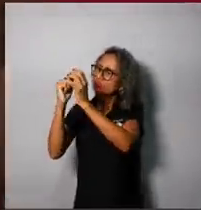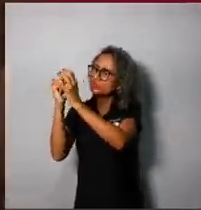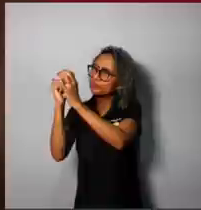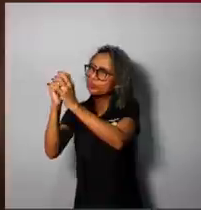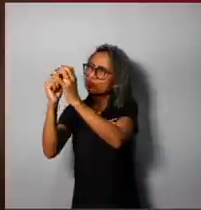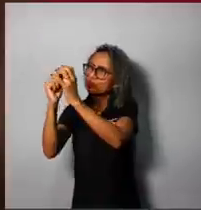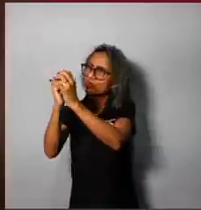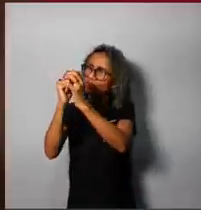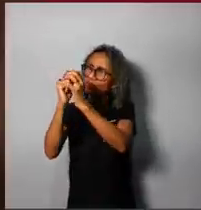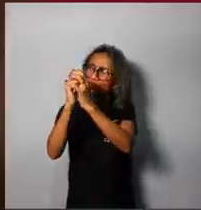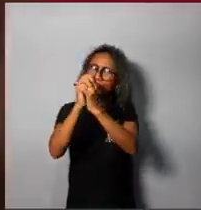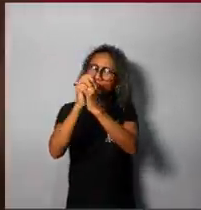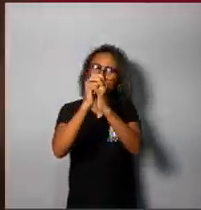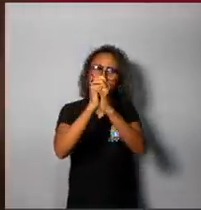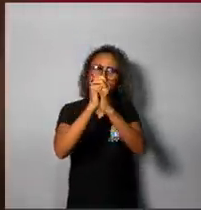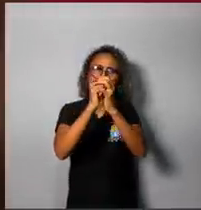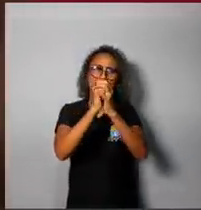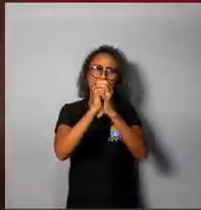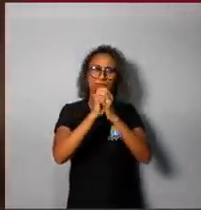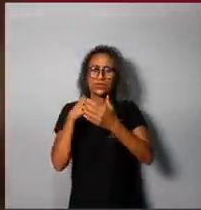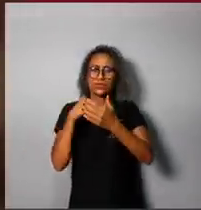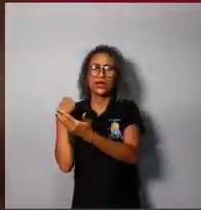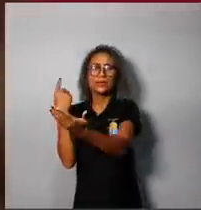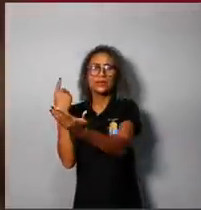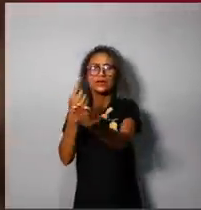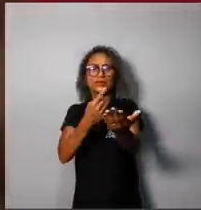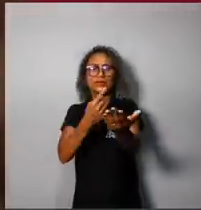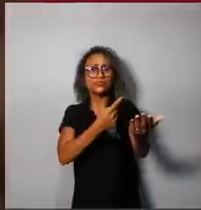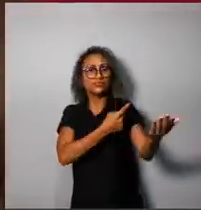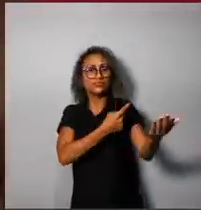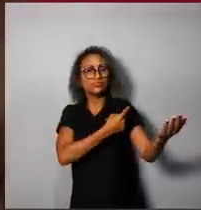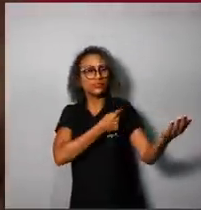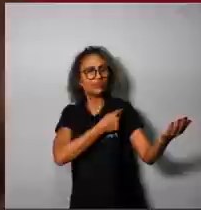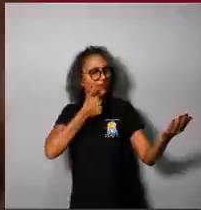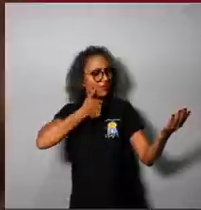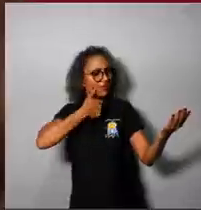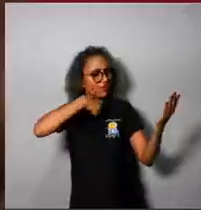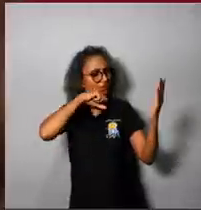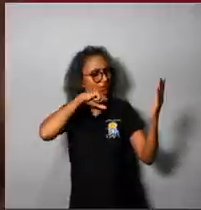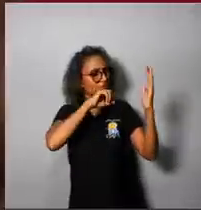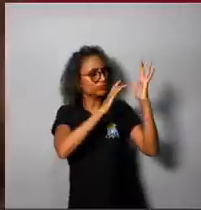orando por nós, a Mãe de